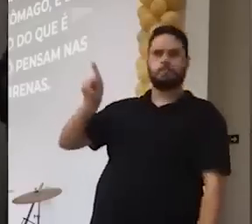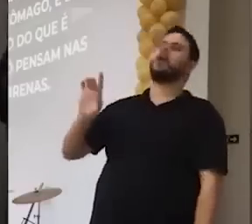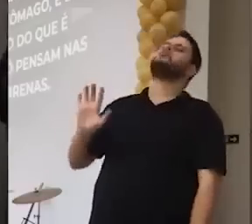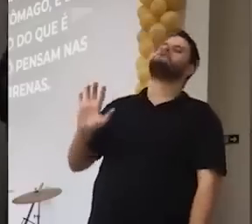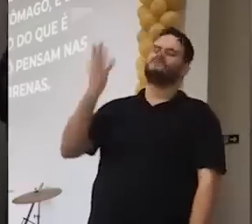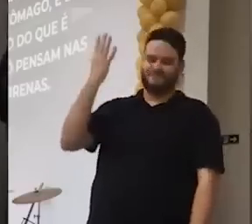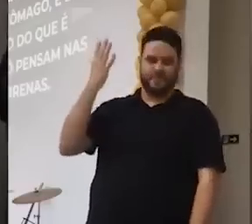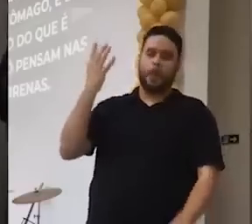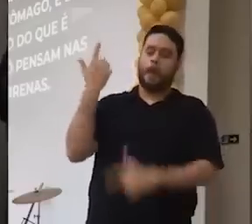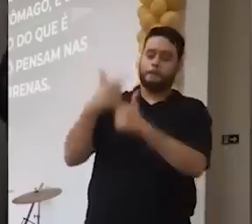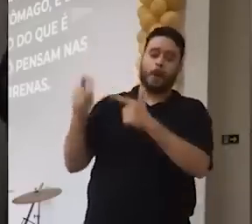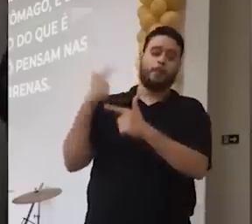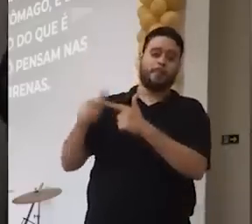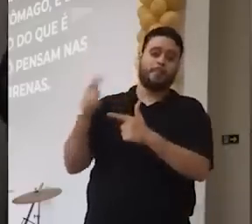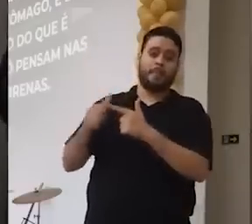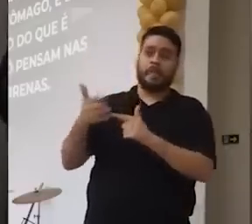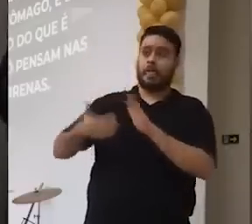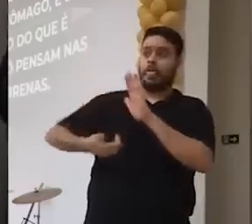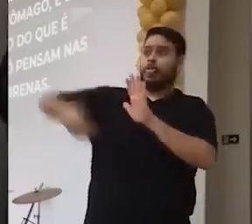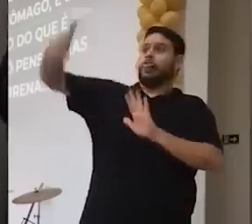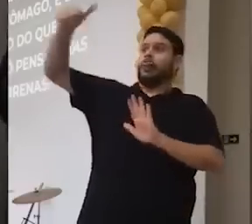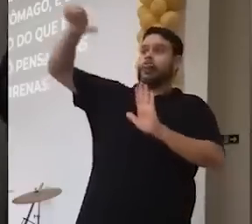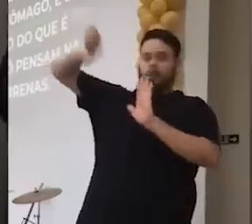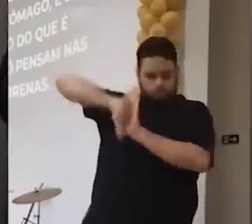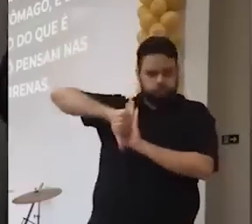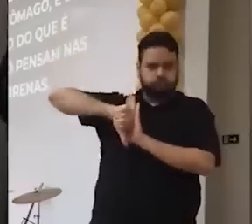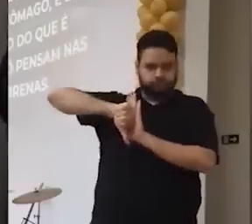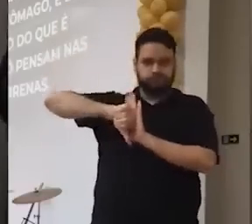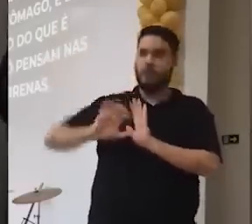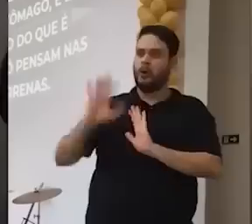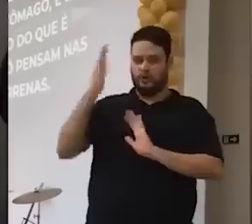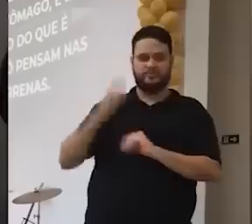chegou, mas não afetou só a América, não, afetou o mundo.